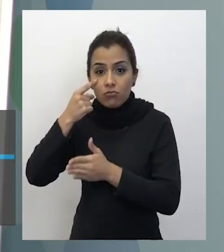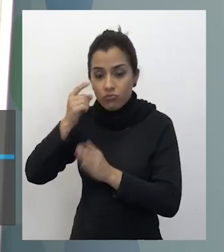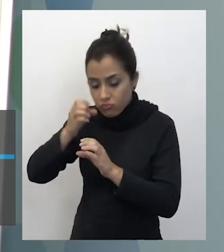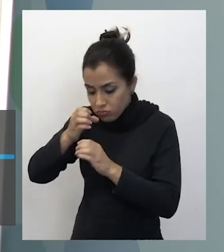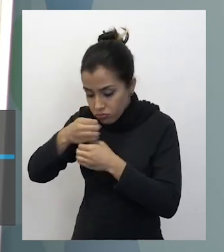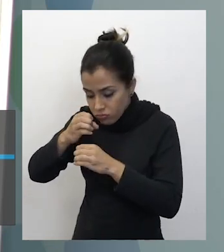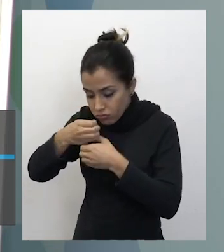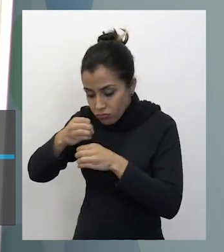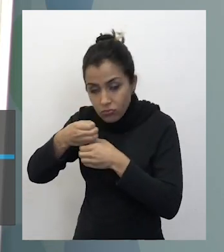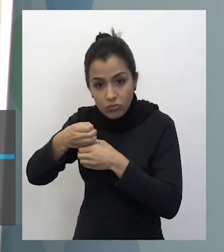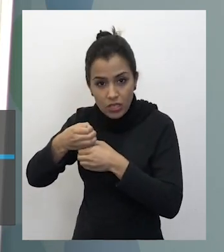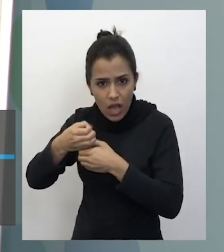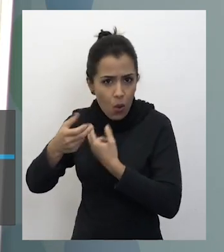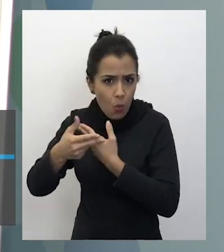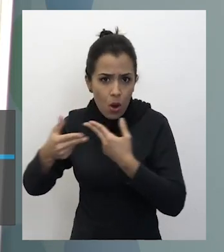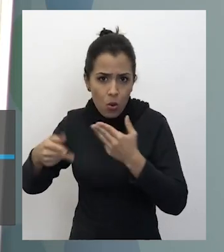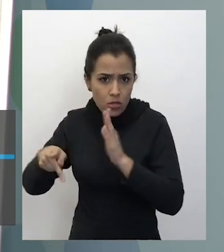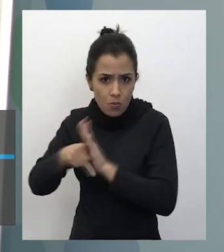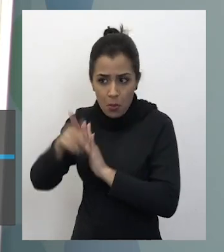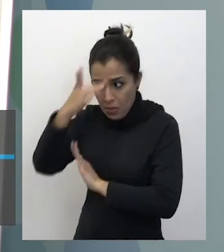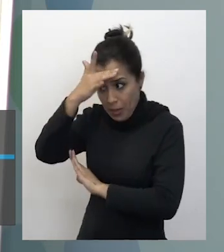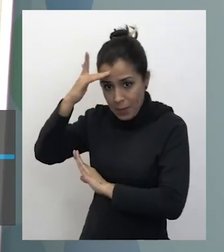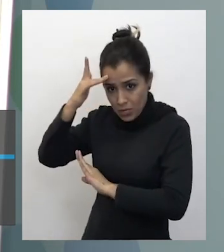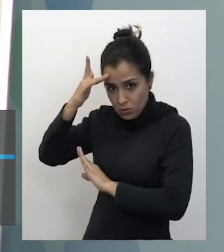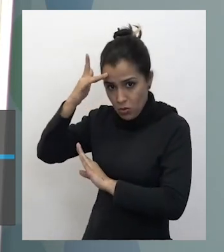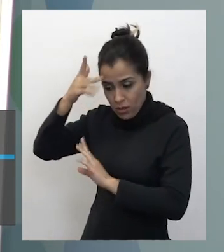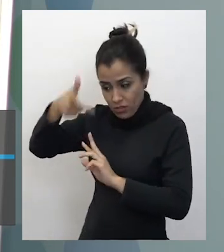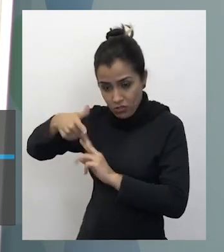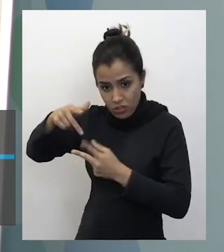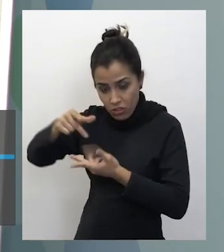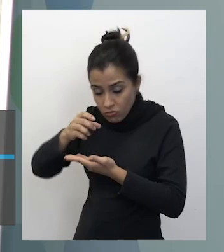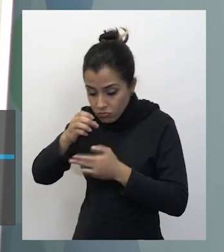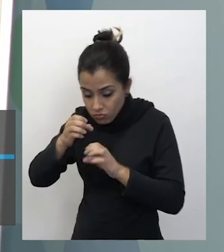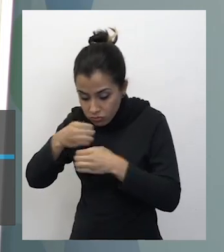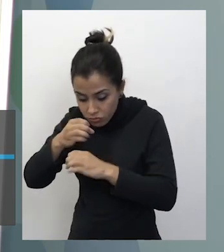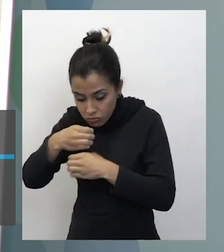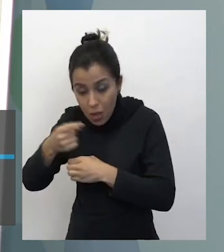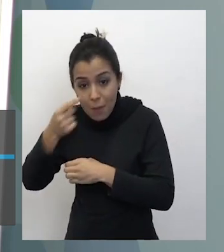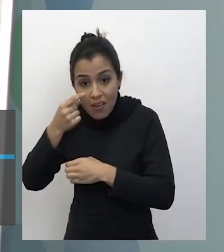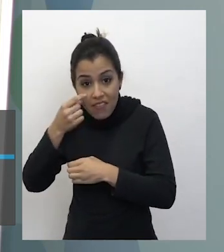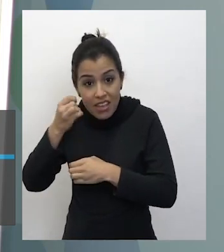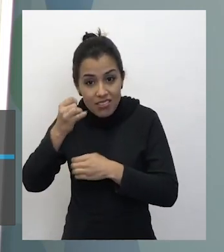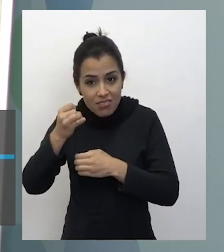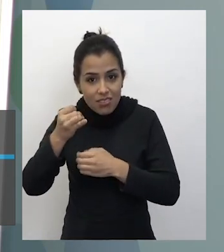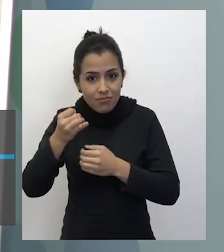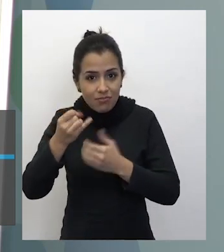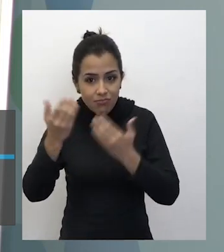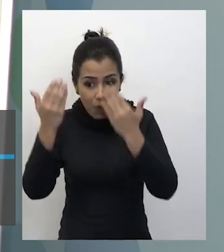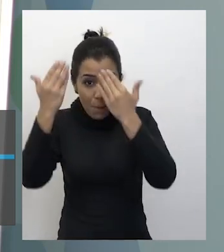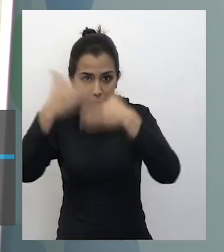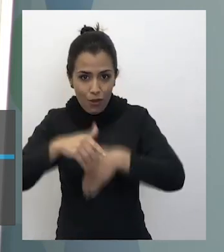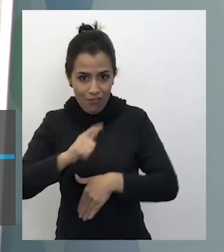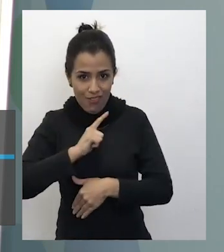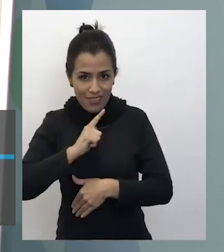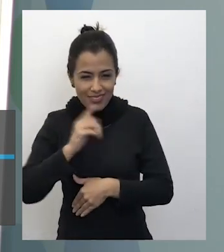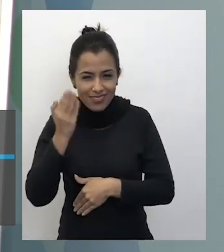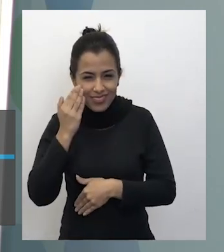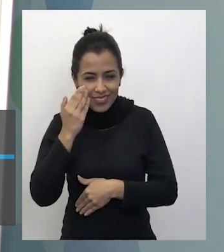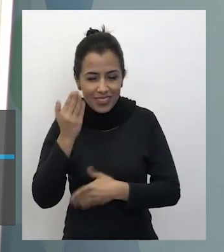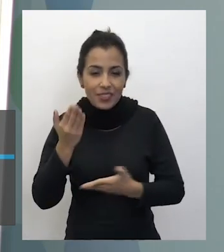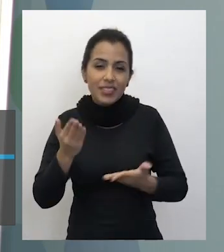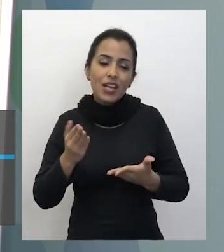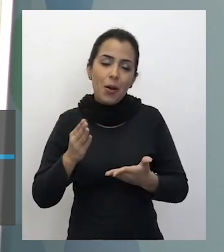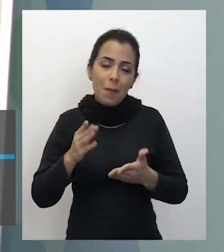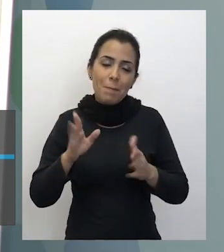daí tenta chegar ao culpado, tá? Mas a aplicação é válida para várias coisas. E sim, está diretamente ligada